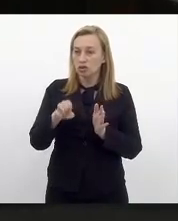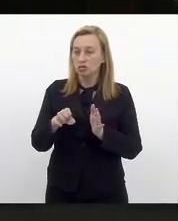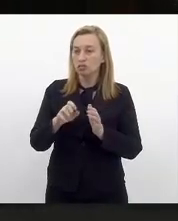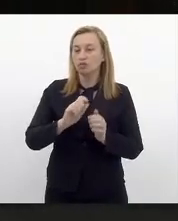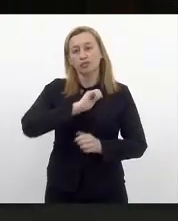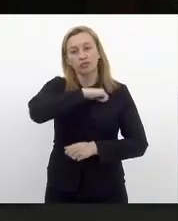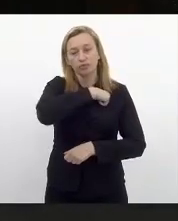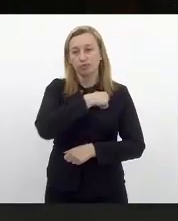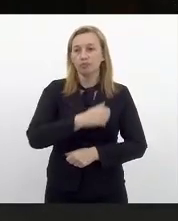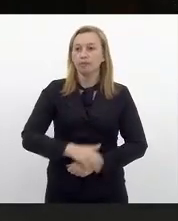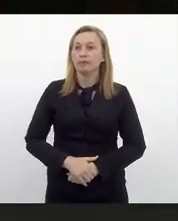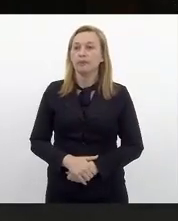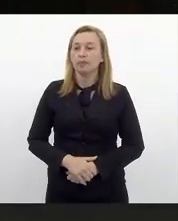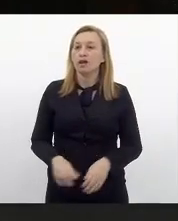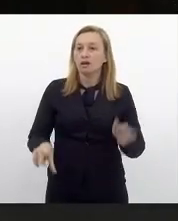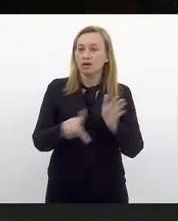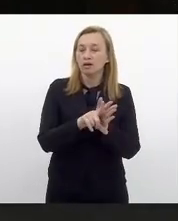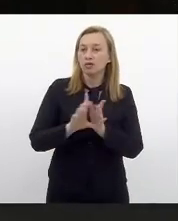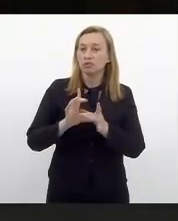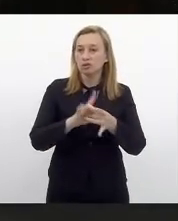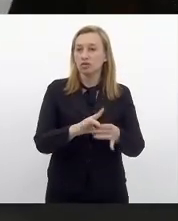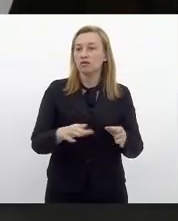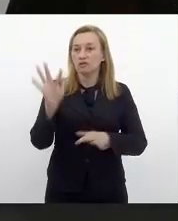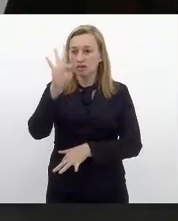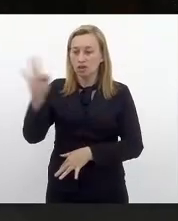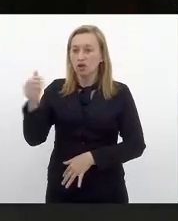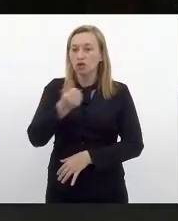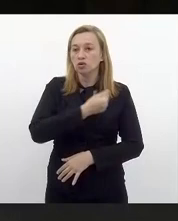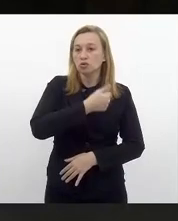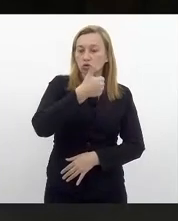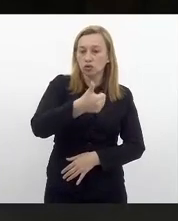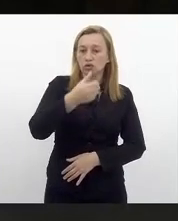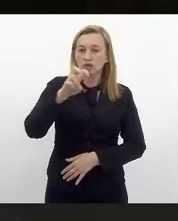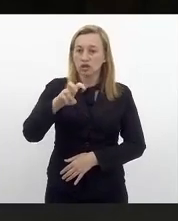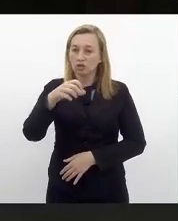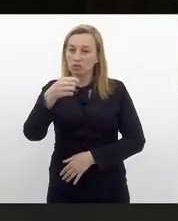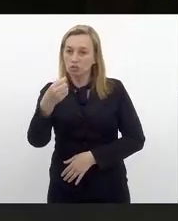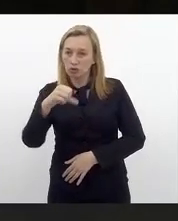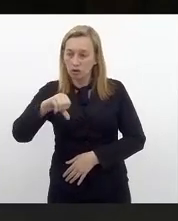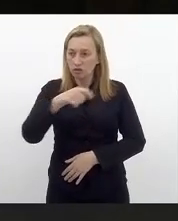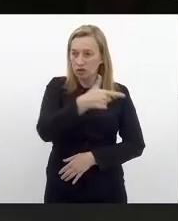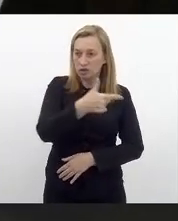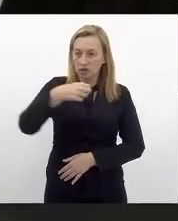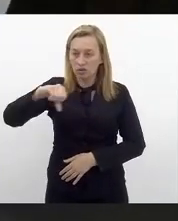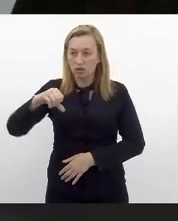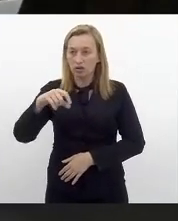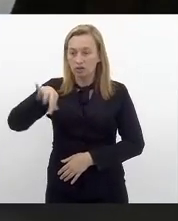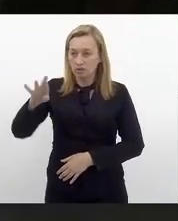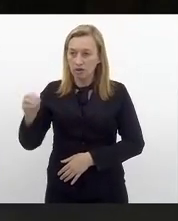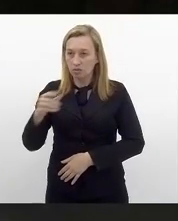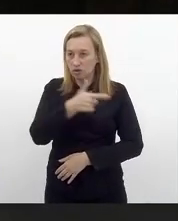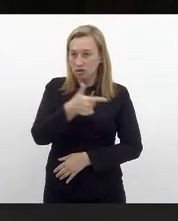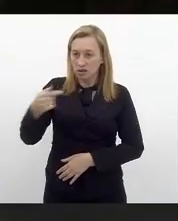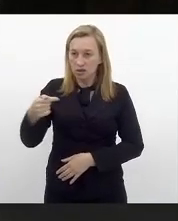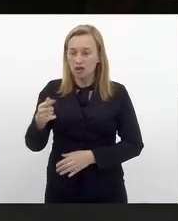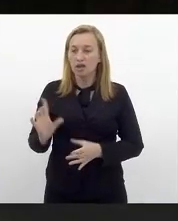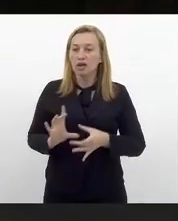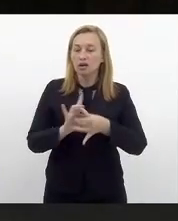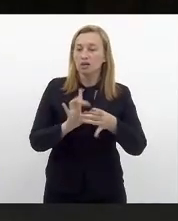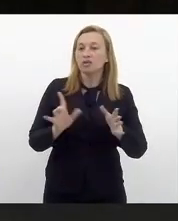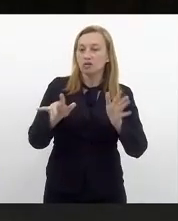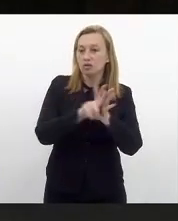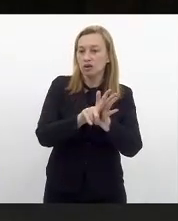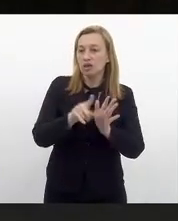fiscal estabelecido pela lei complementar Federal nº 159 19 de maio 2017 alterada pela lei complementar